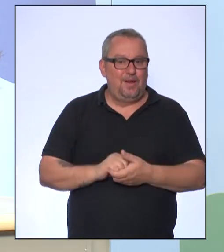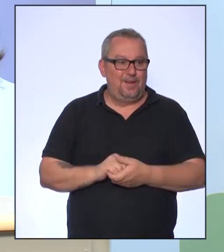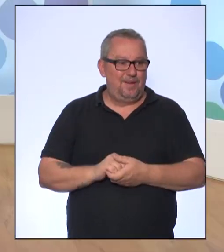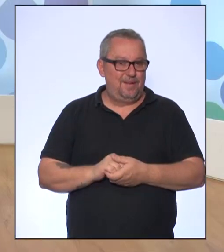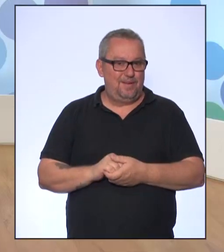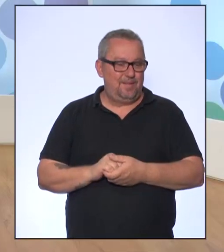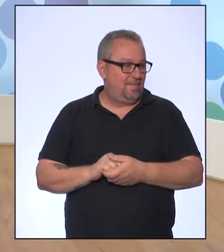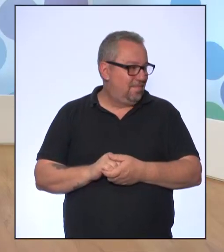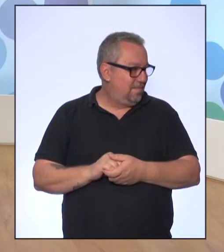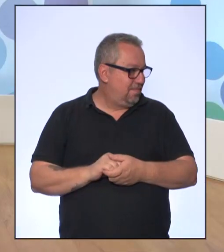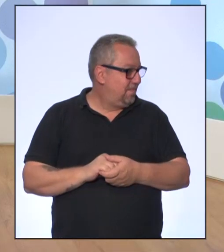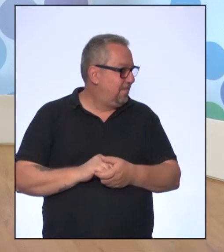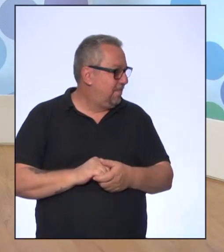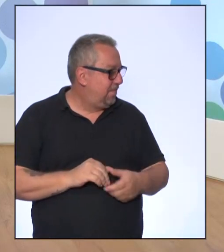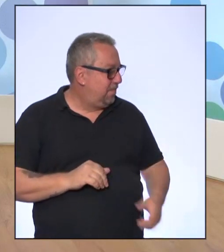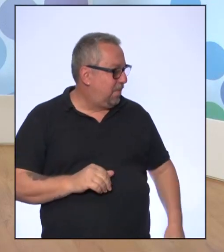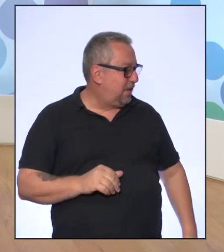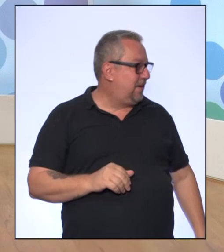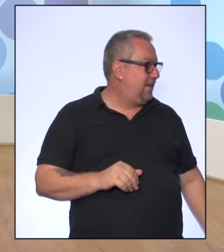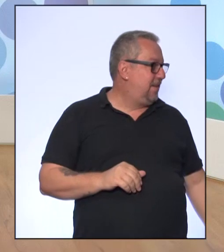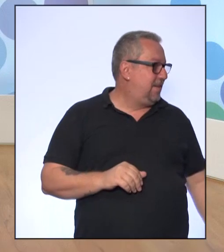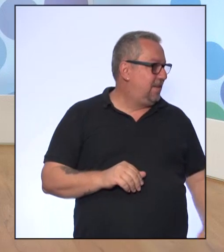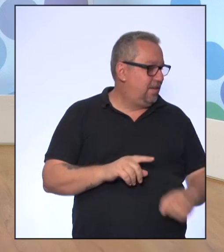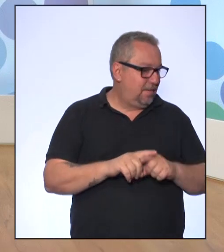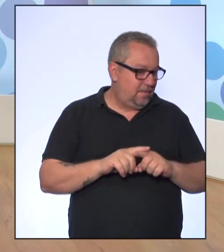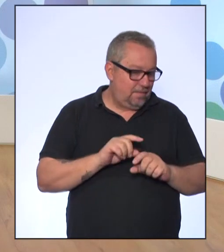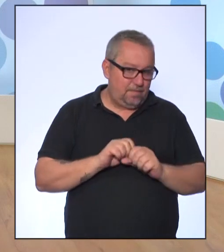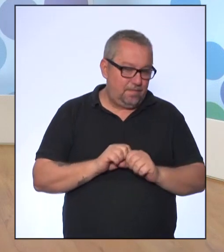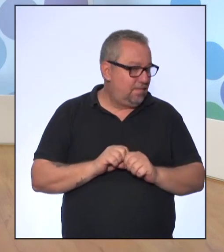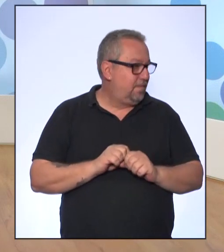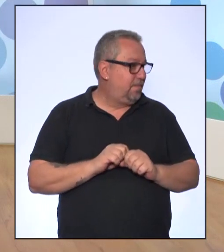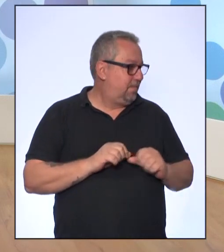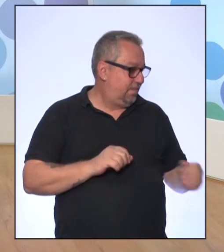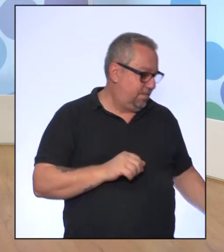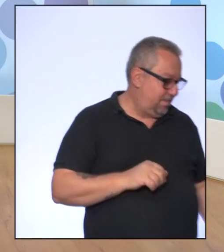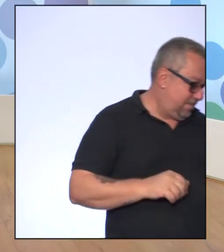já atendida. Vamos lá, então, continuando aqui na transformação física.